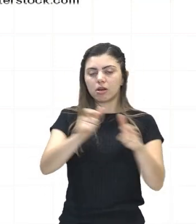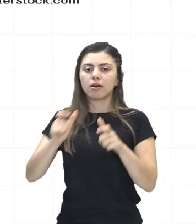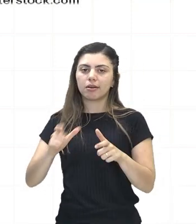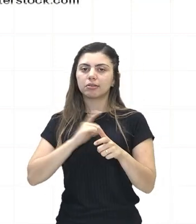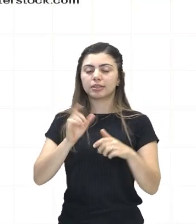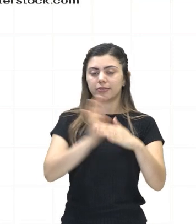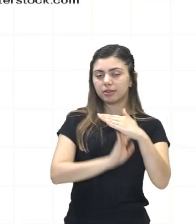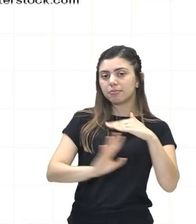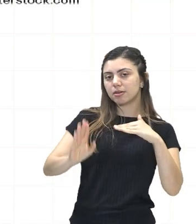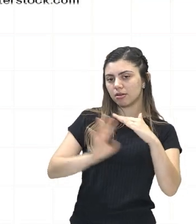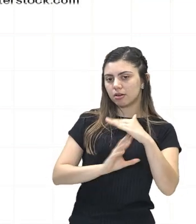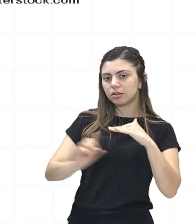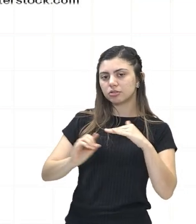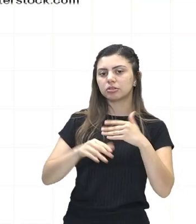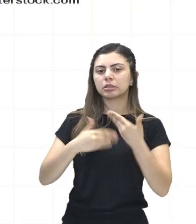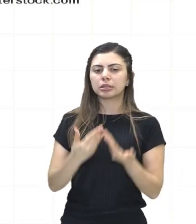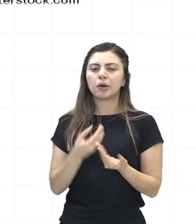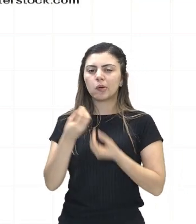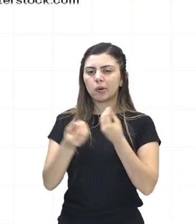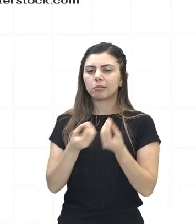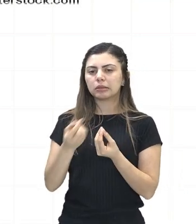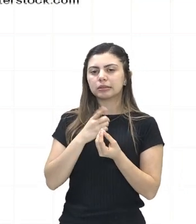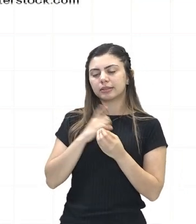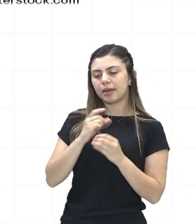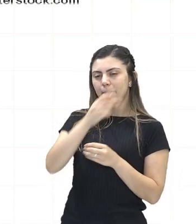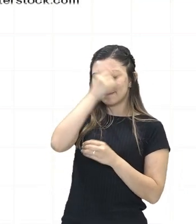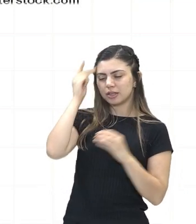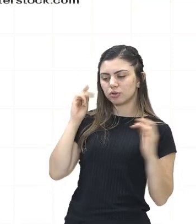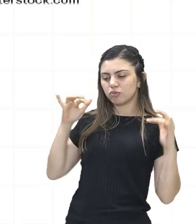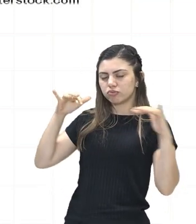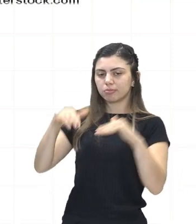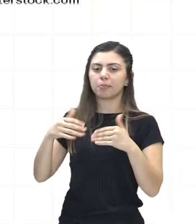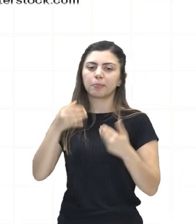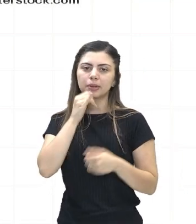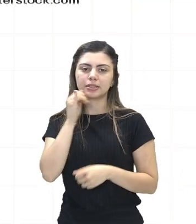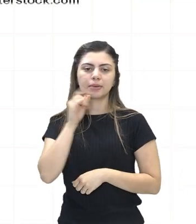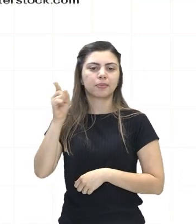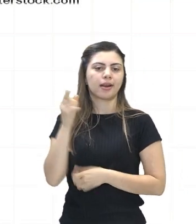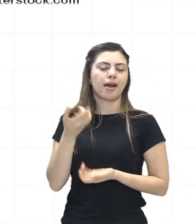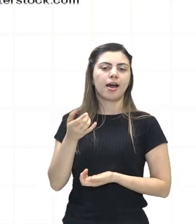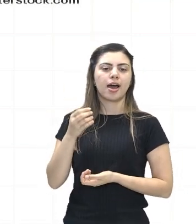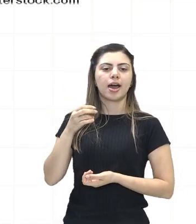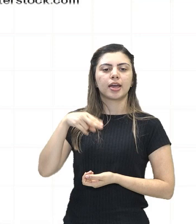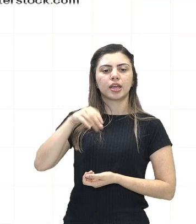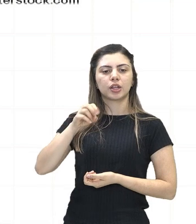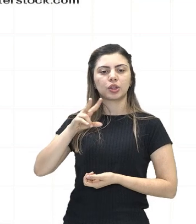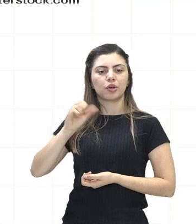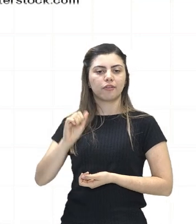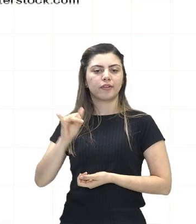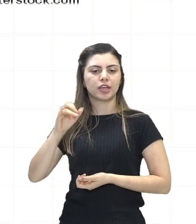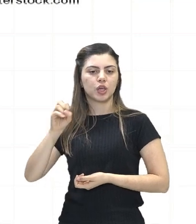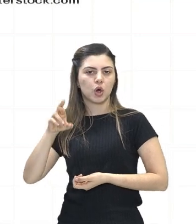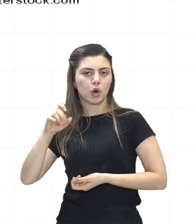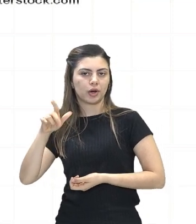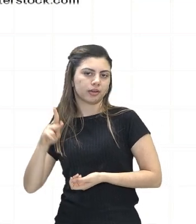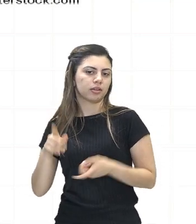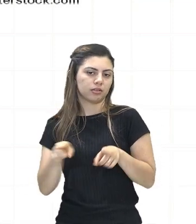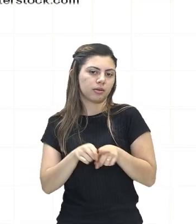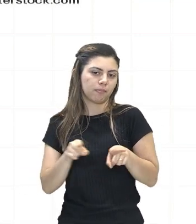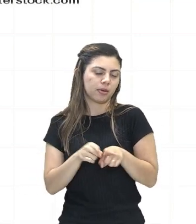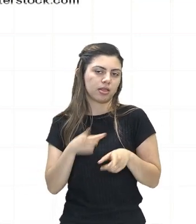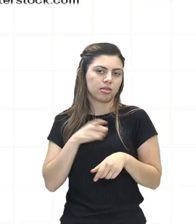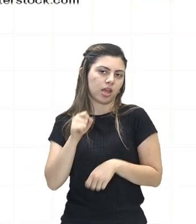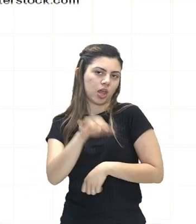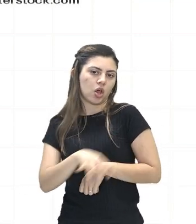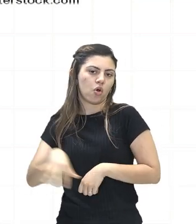de outros países e elas acabam concentrando aquelas pessoas. Em Nova York tem muita gente assim, né? Tem um bairro lá, né?